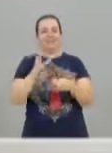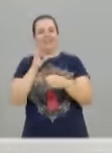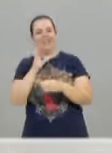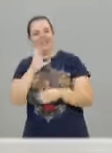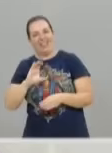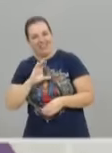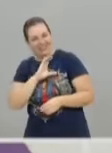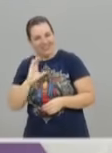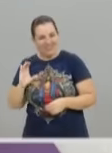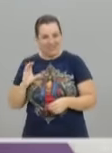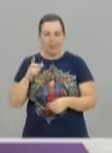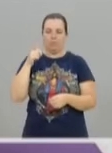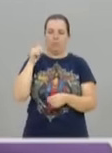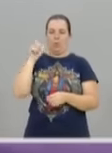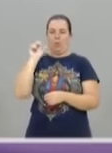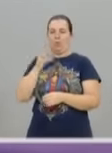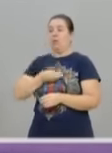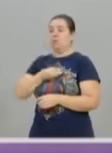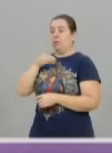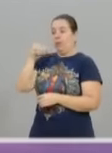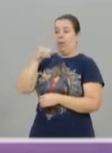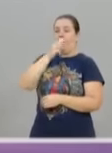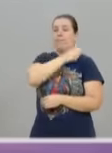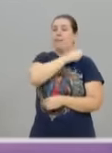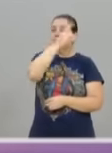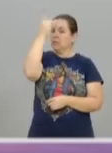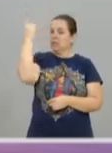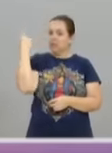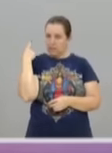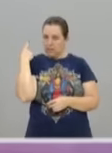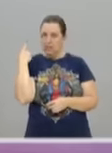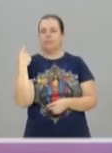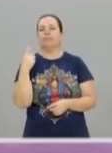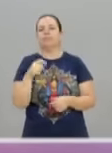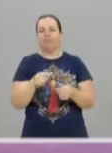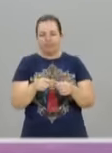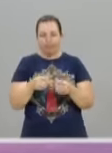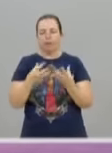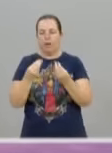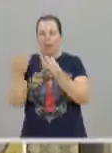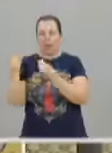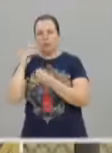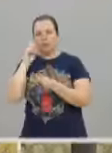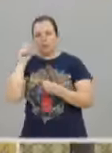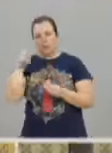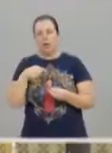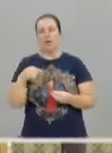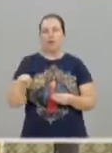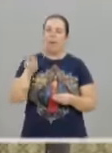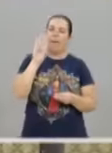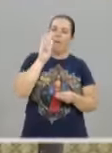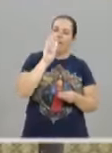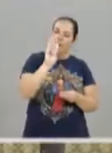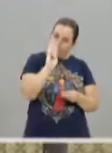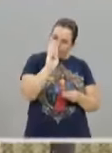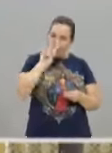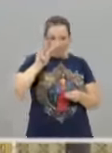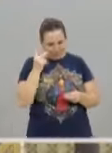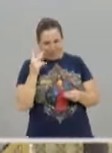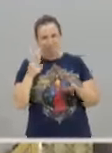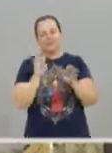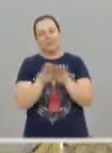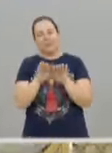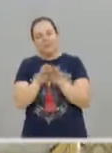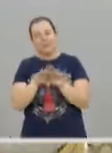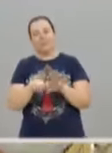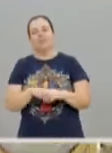Aparecida vocês viram a reunião estive muitos dias passei por Belo Horizonte meu abraço a Belo Horizonte uma